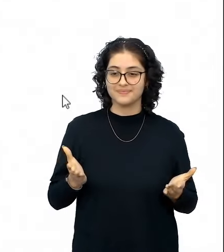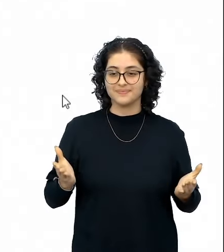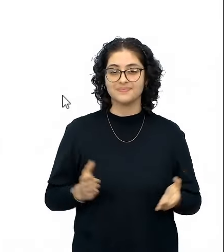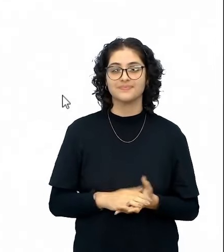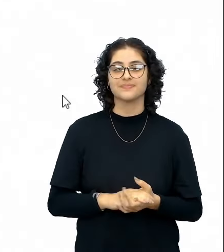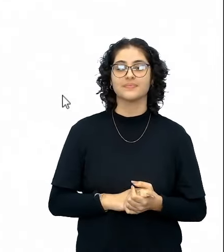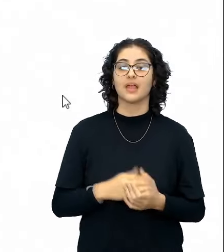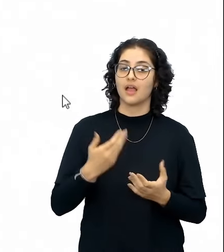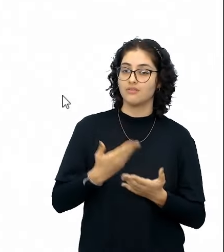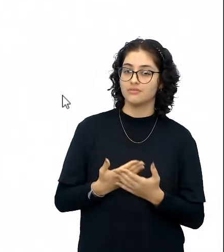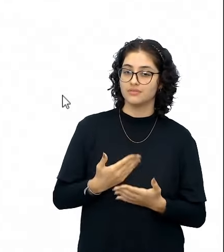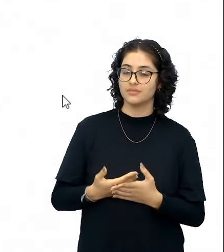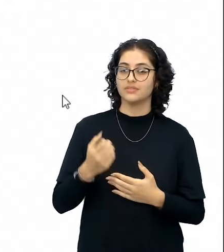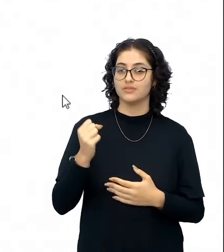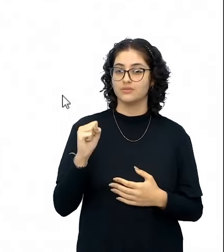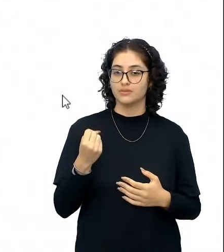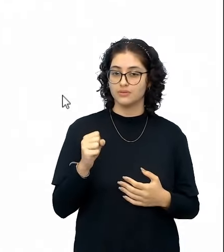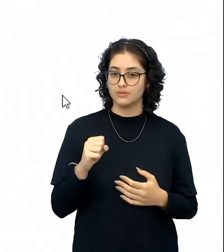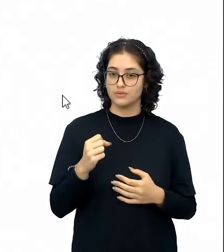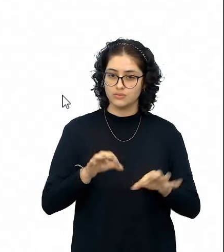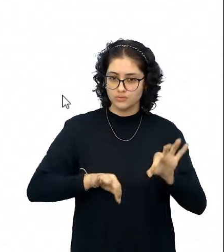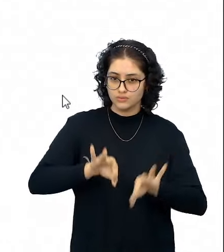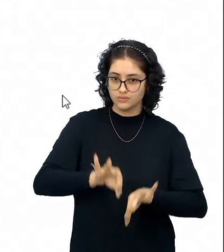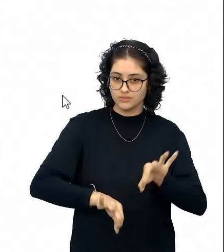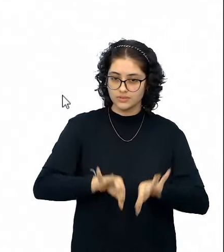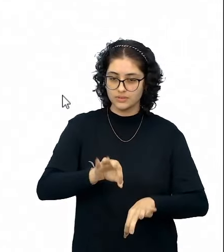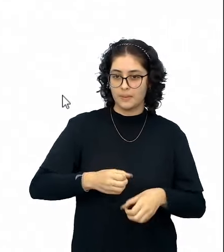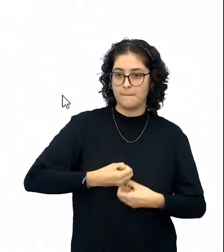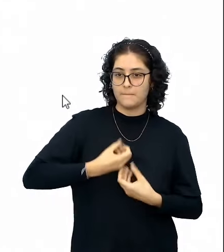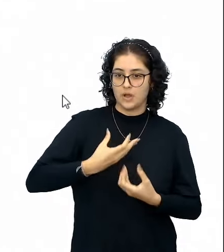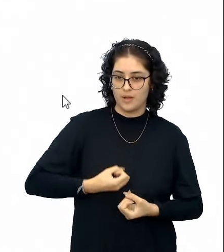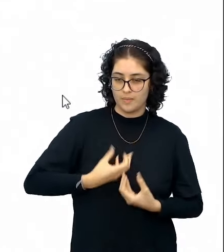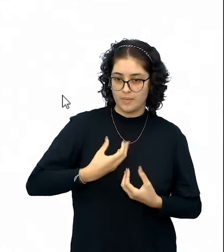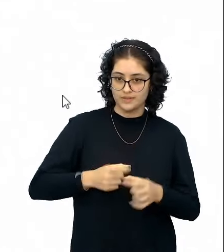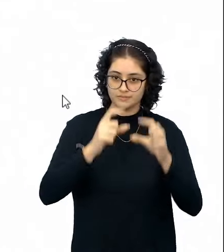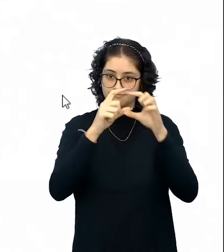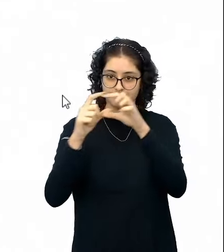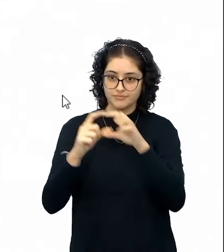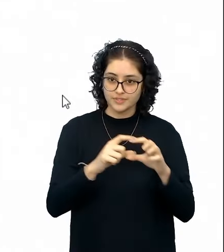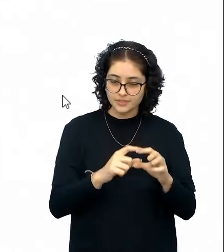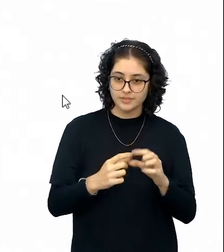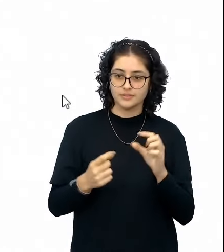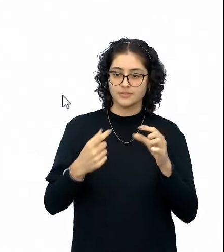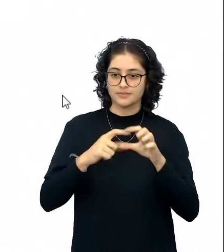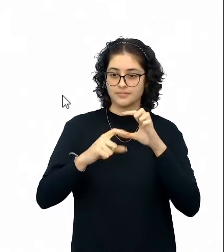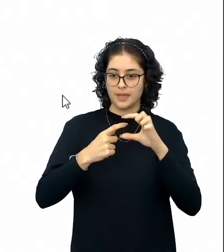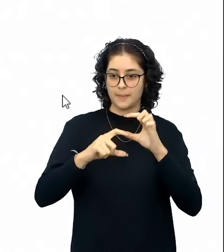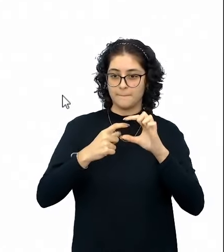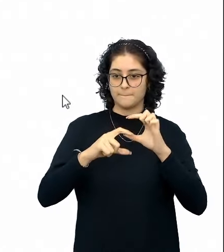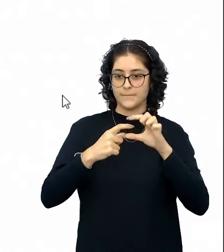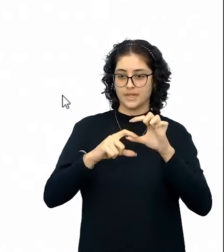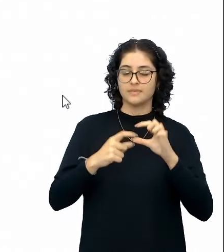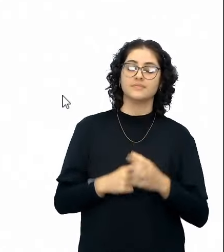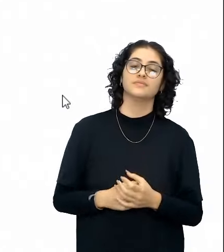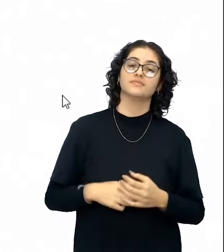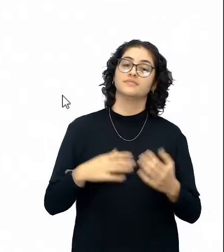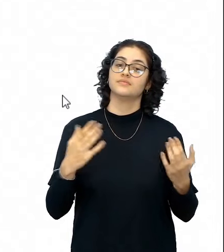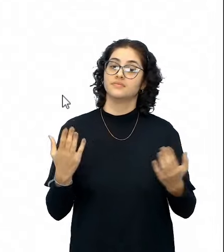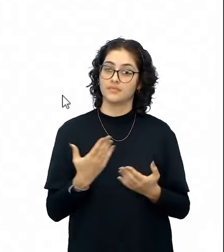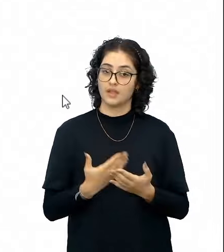8, oficina de poemas, tirinhas e memes. Sempre lembrando, a aula 3 falou de poema, figuras de